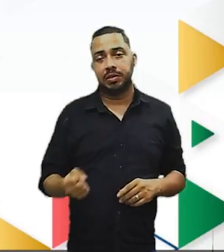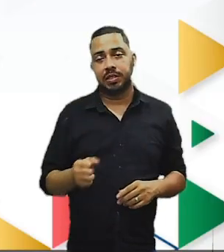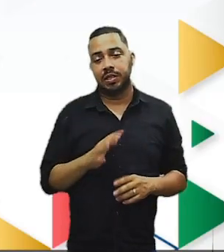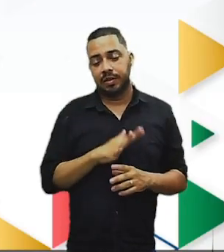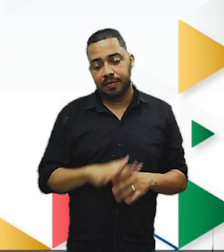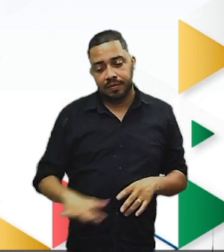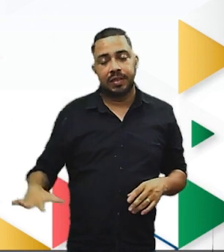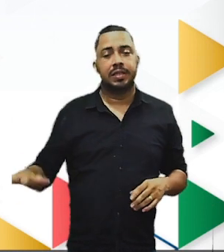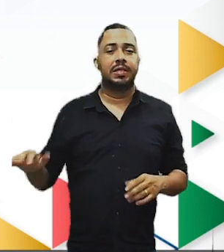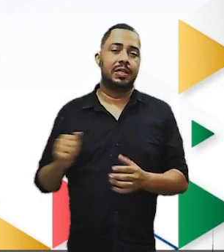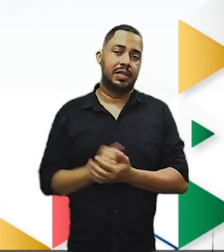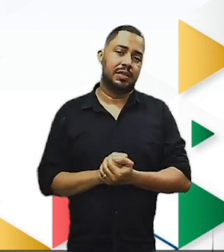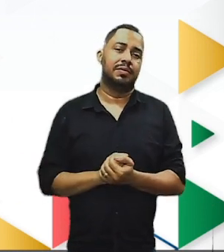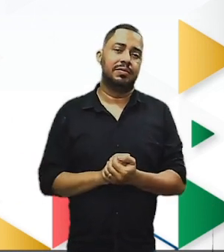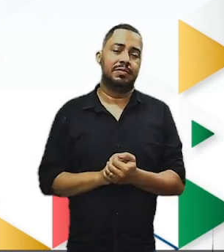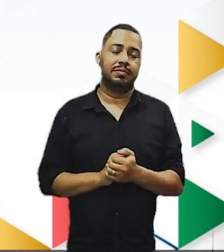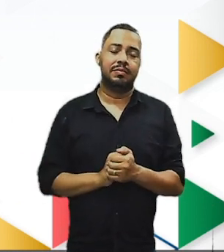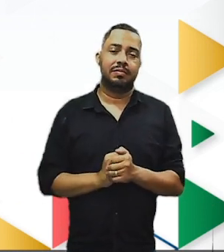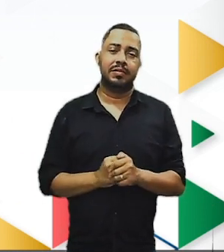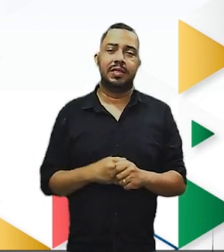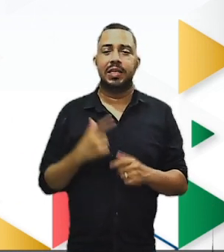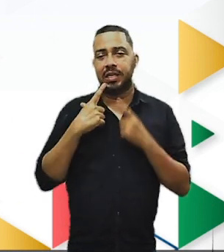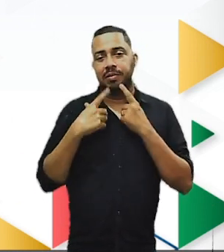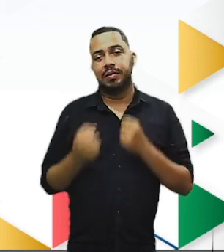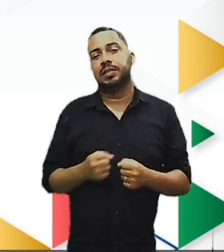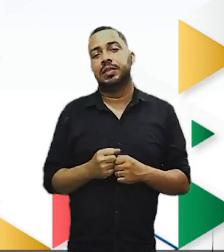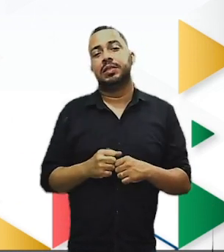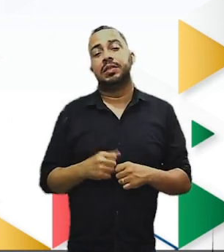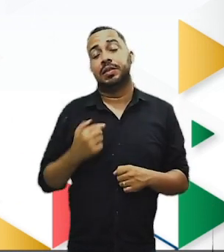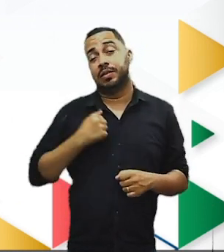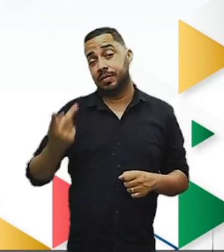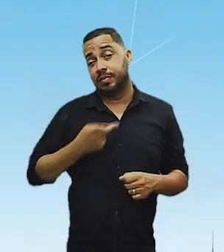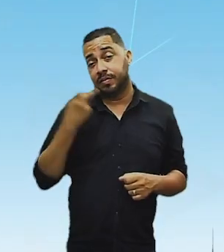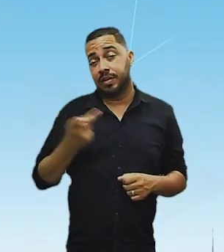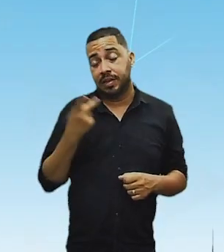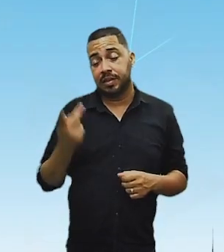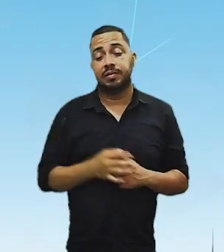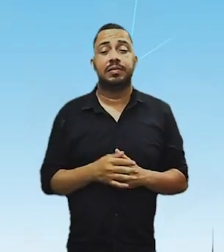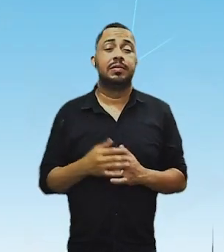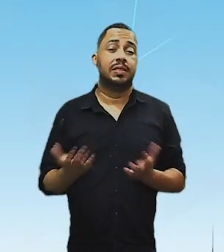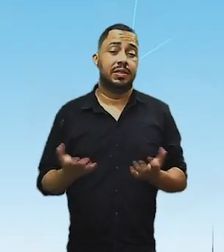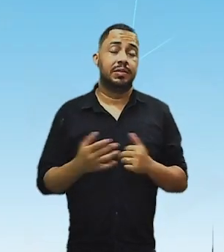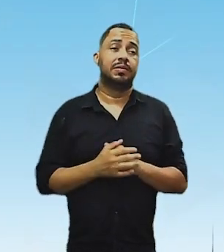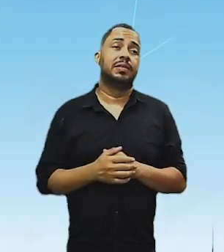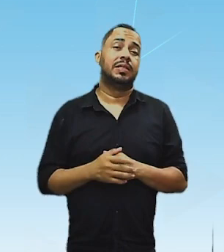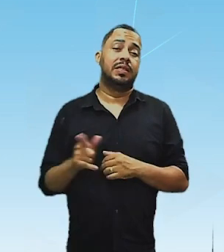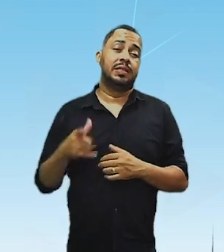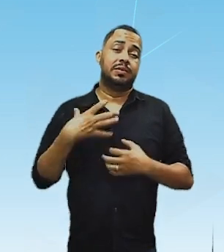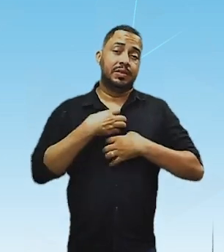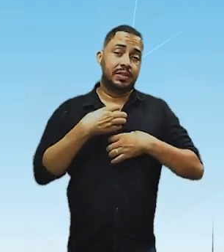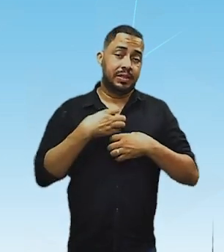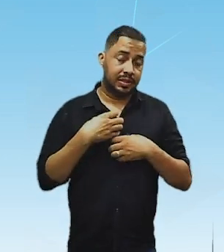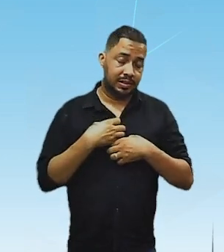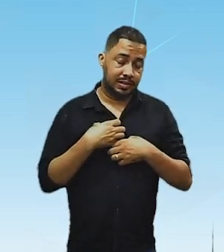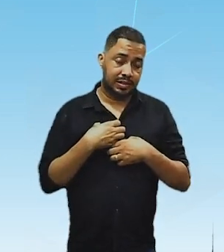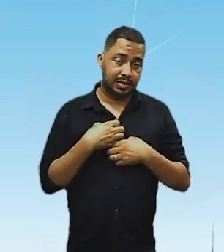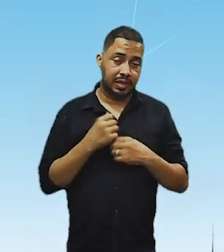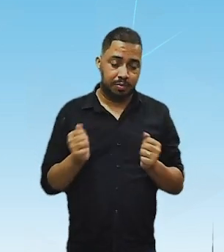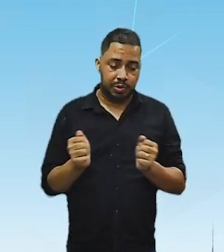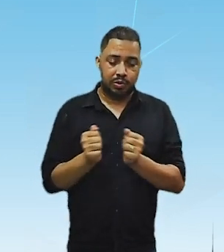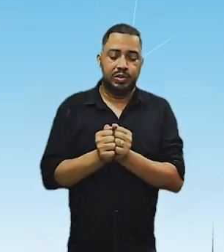uma infantilização da linguagem. Quando eu falo essa infantilização, é no sentido de aproximar